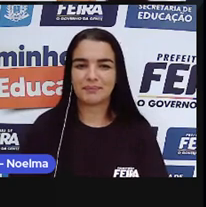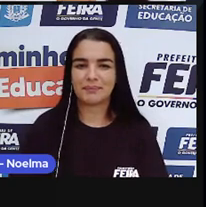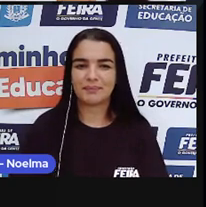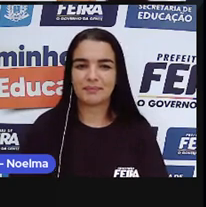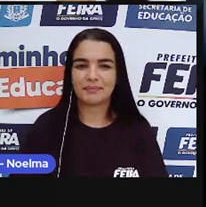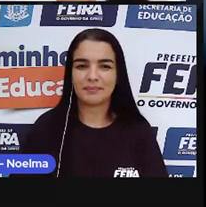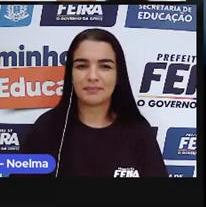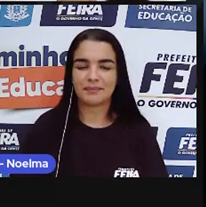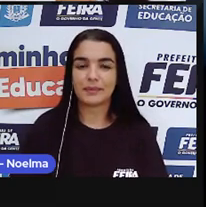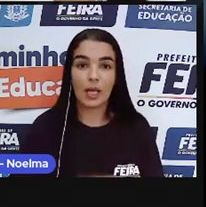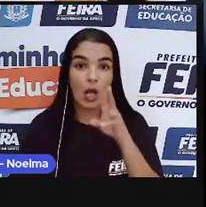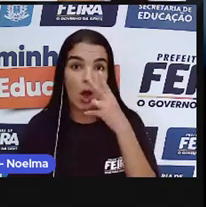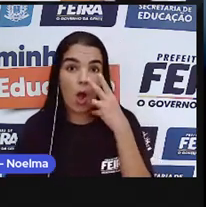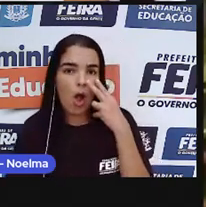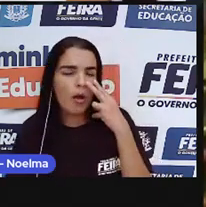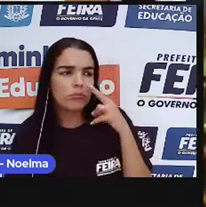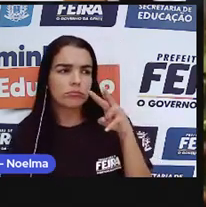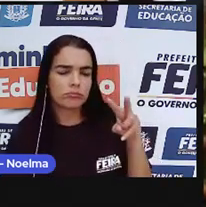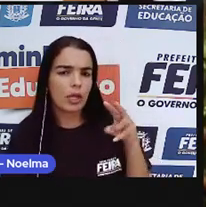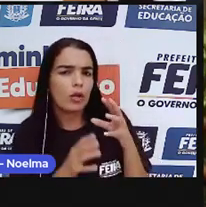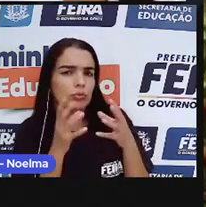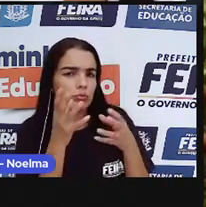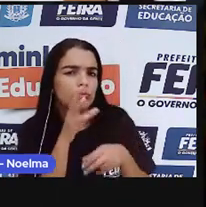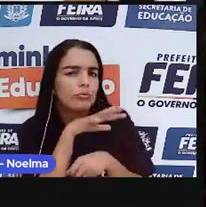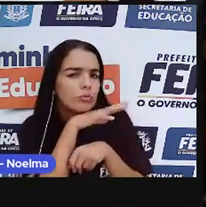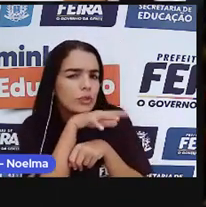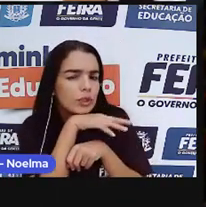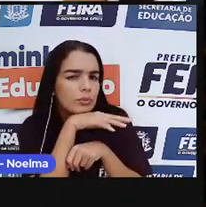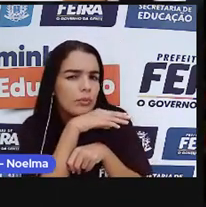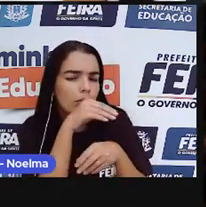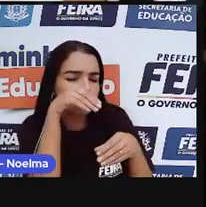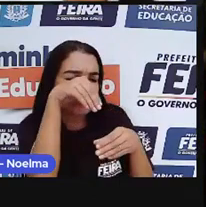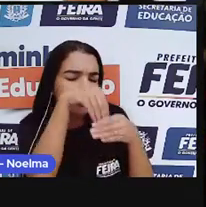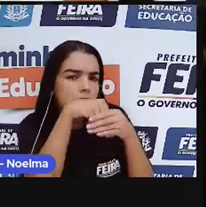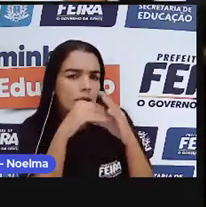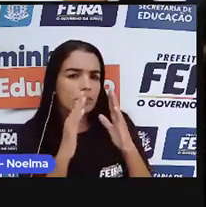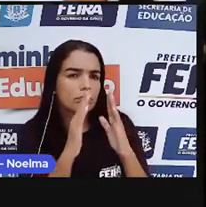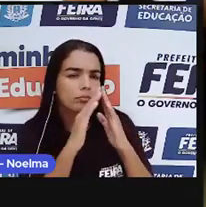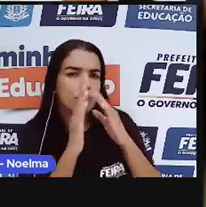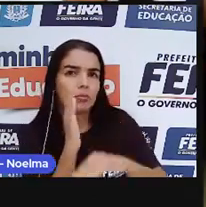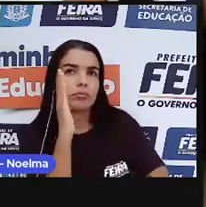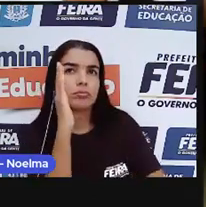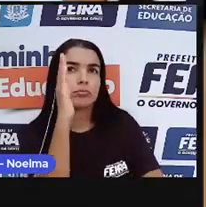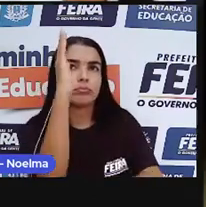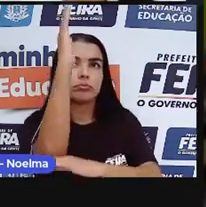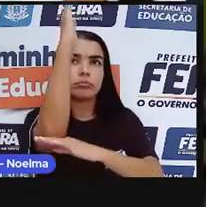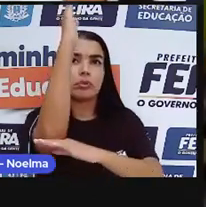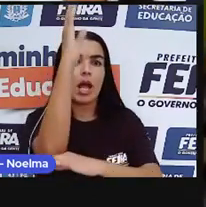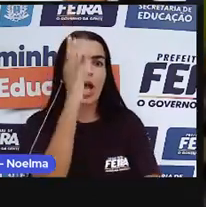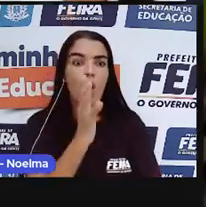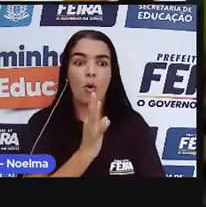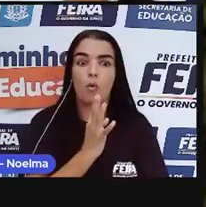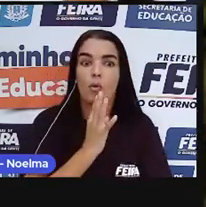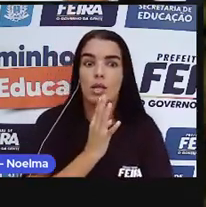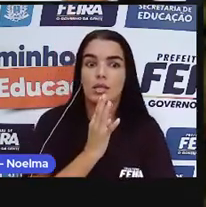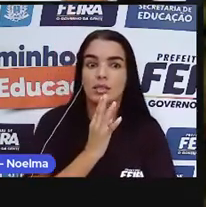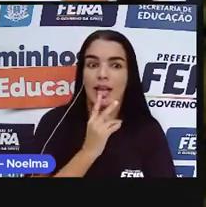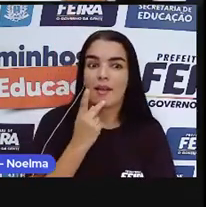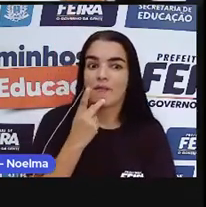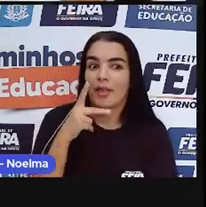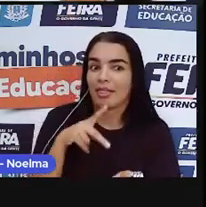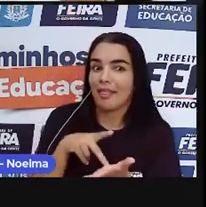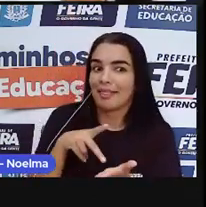Para um bichinho criado dentro de um apartamento, conhecer sua verdadeira casa vai ser uma grande